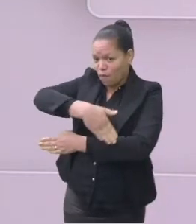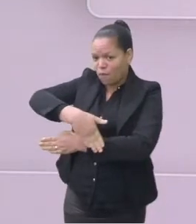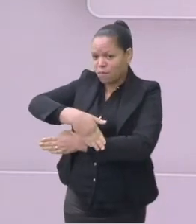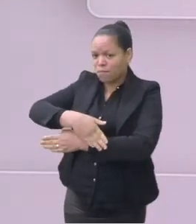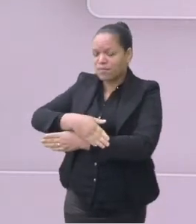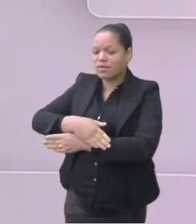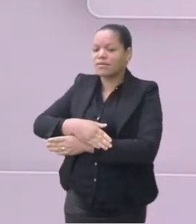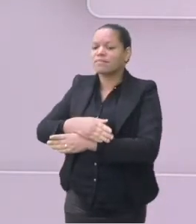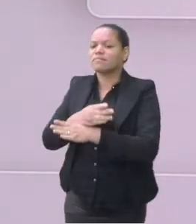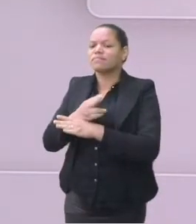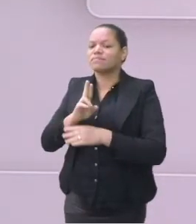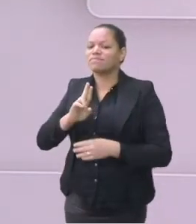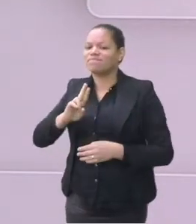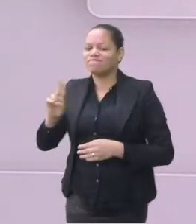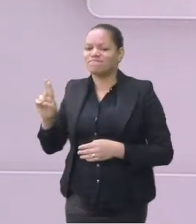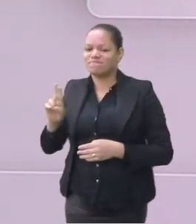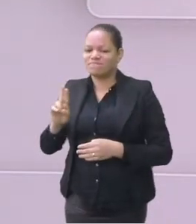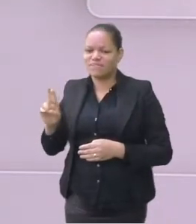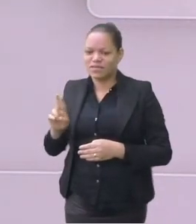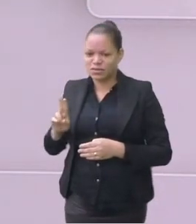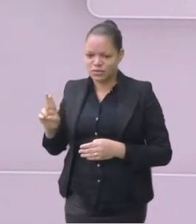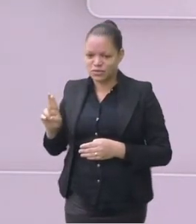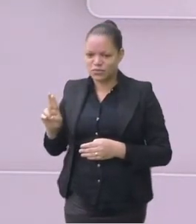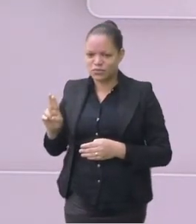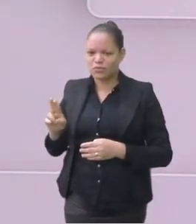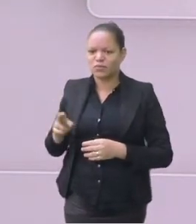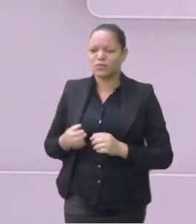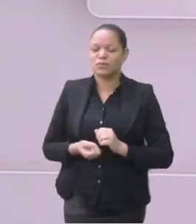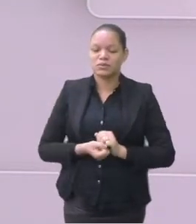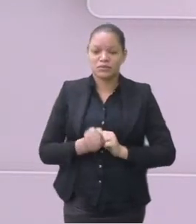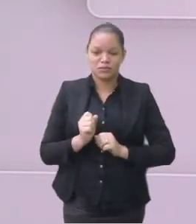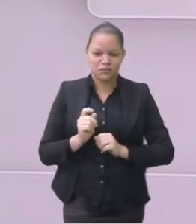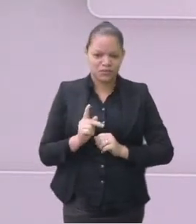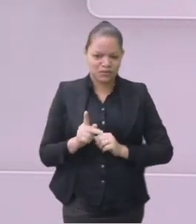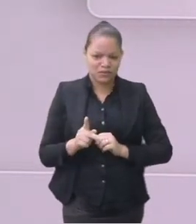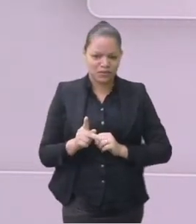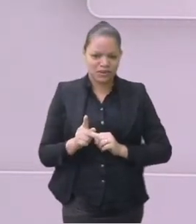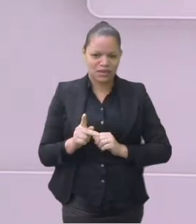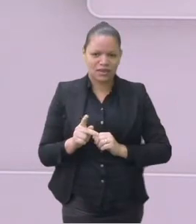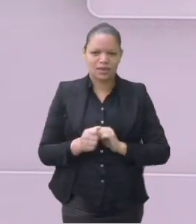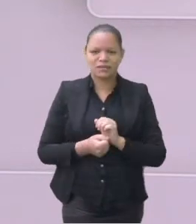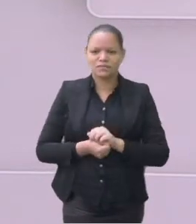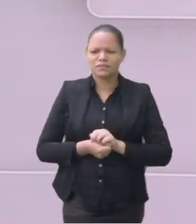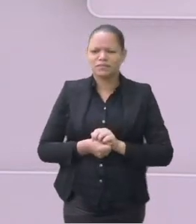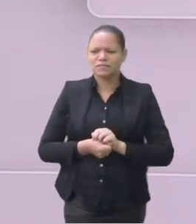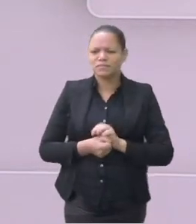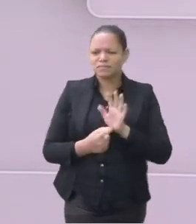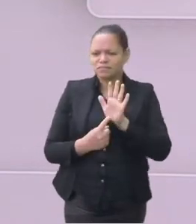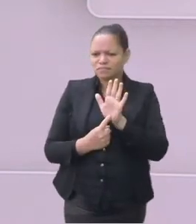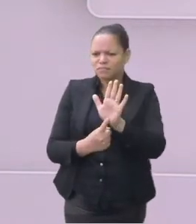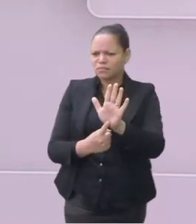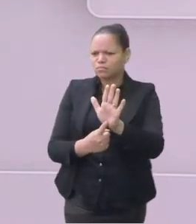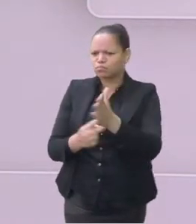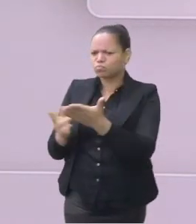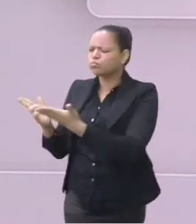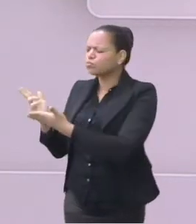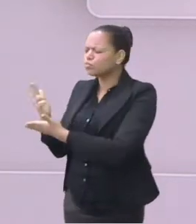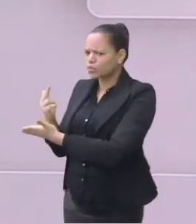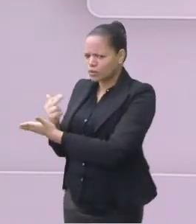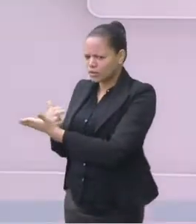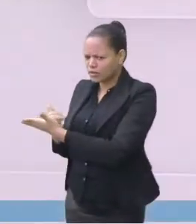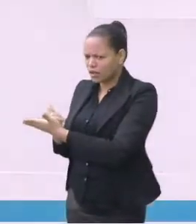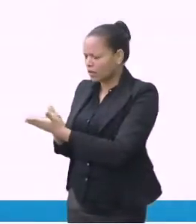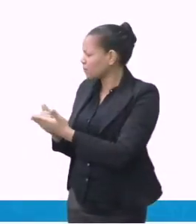analisando em relação a isso, cada rua deste bairro que nós estamos estudando agora. Vamos